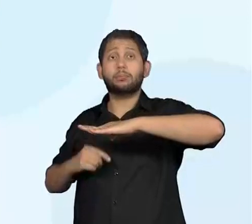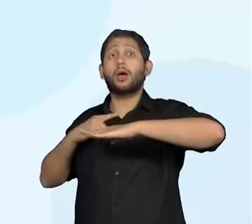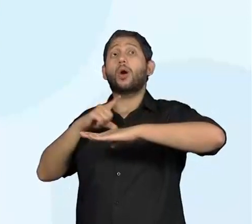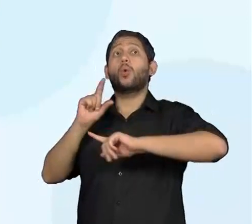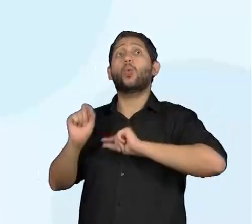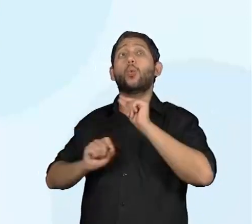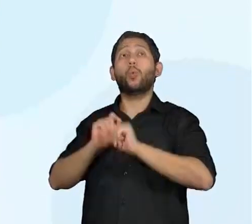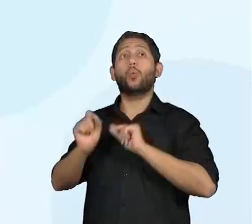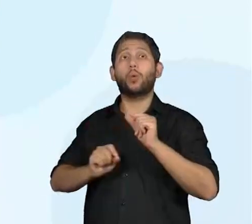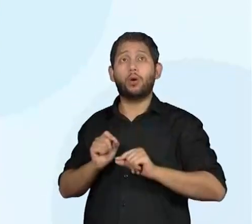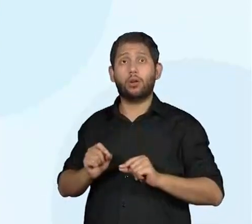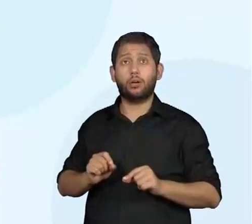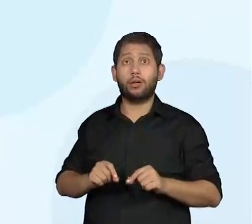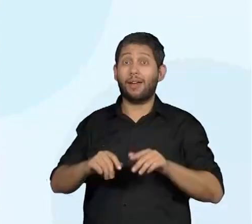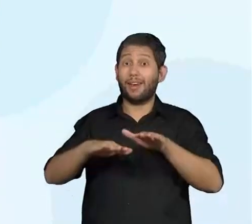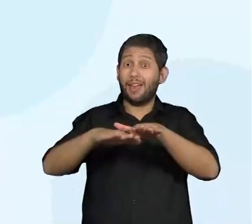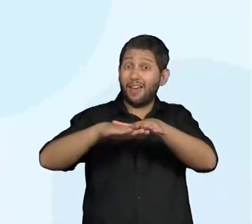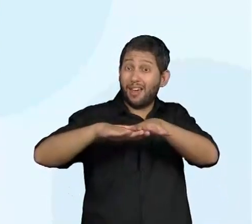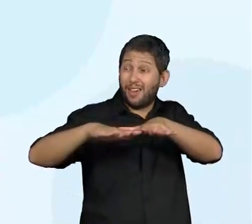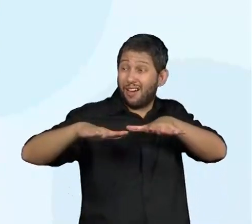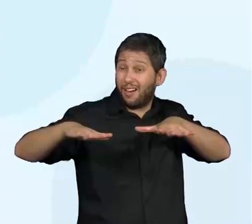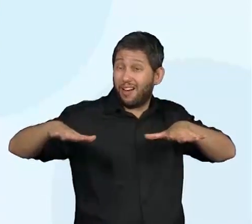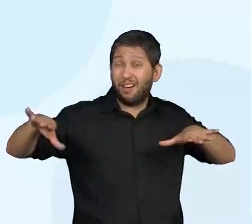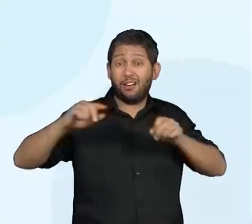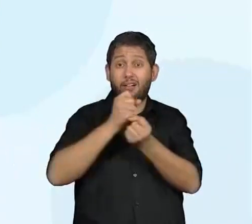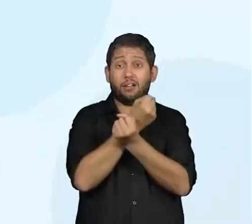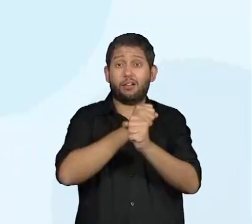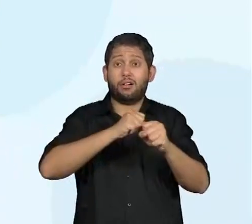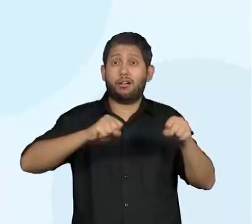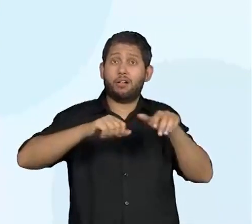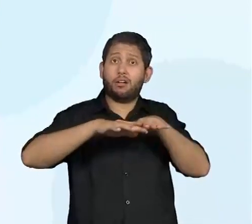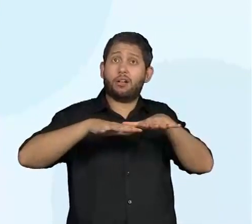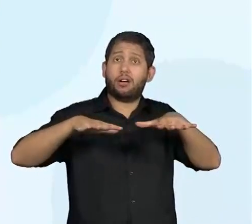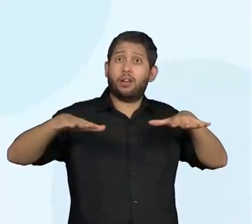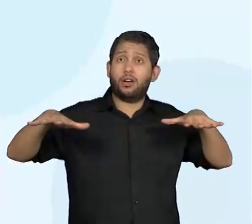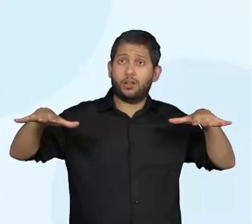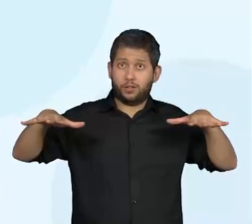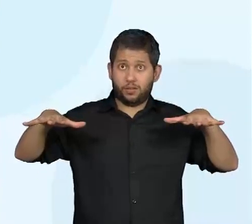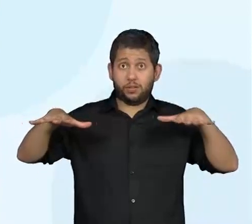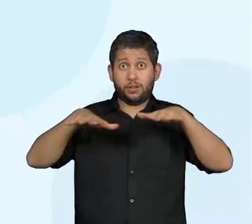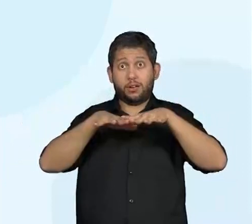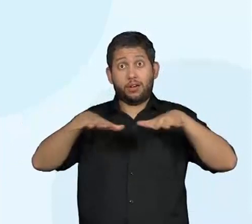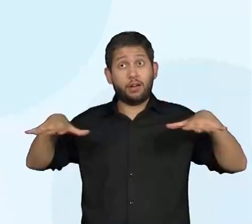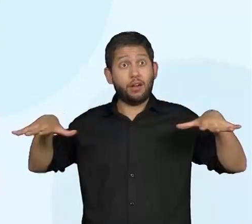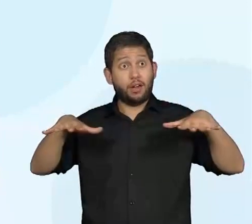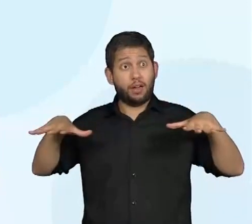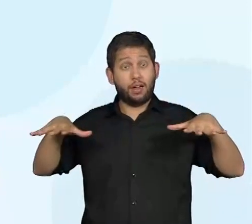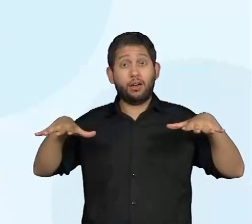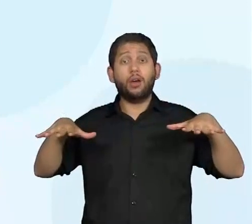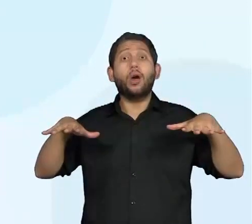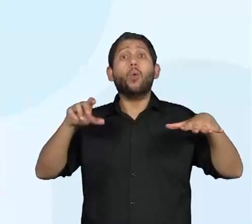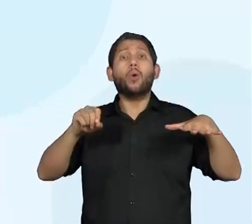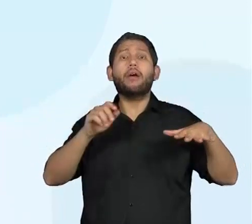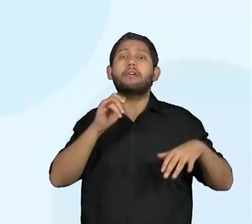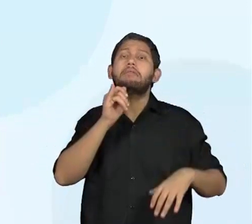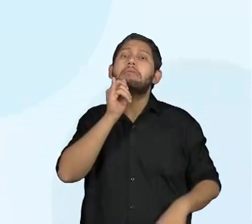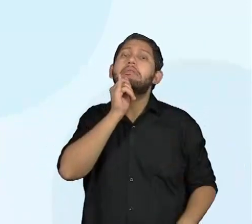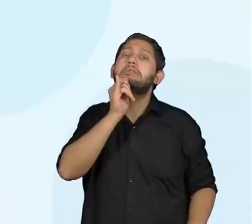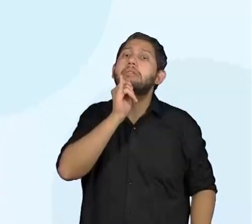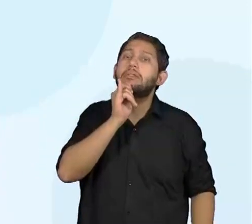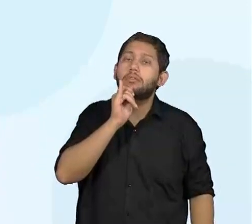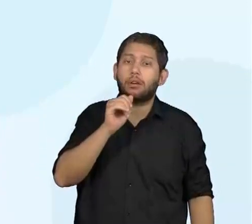Possuem extensão ampla e a parte mais alta é relativamente plana.